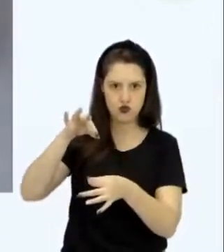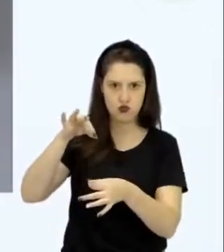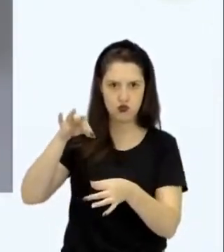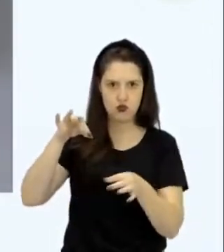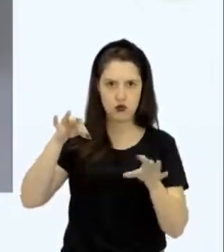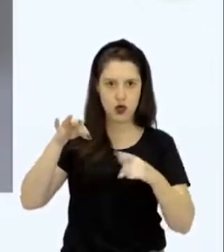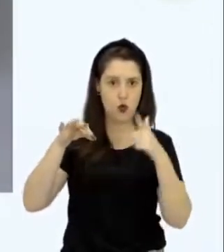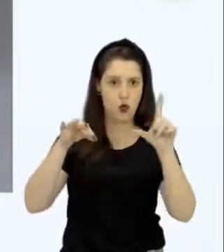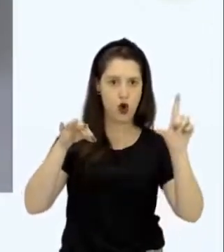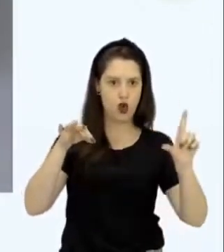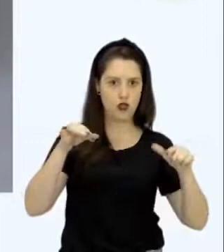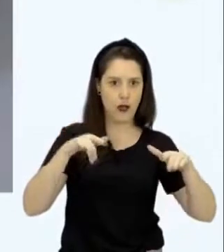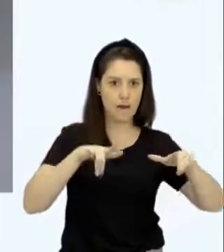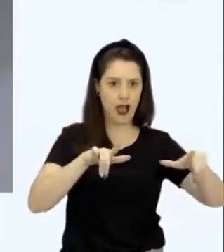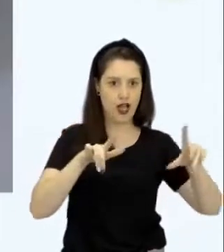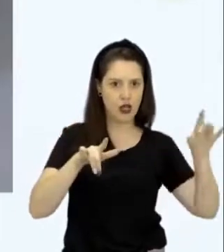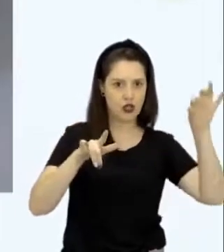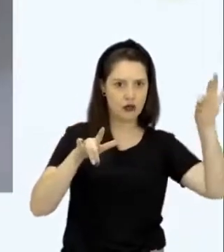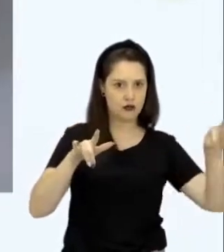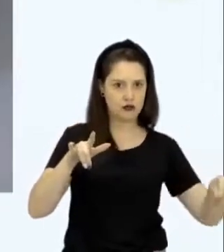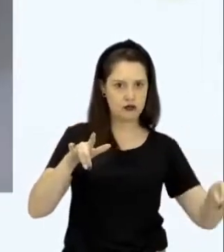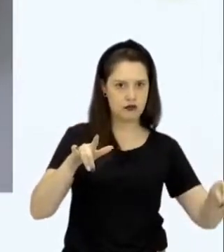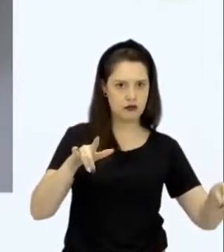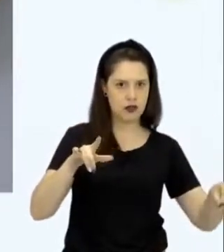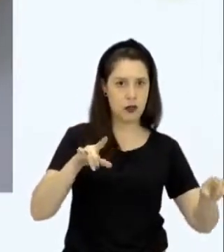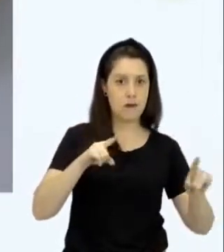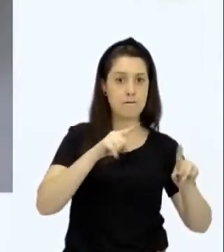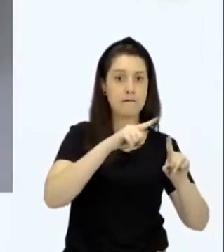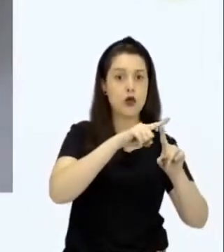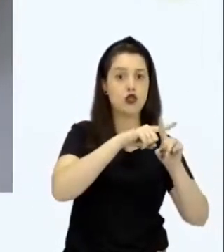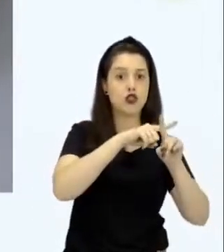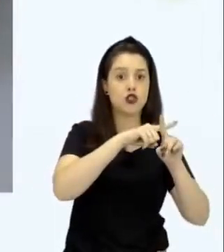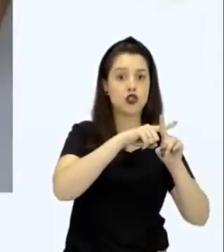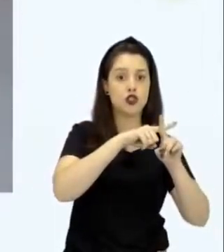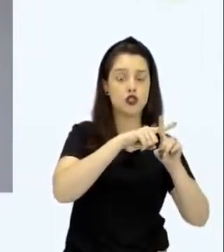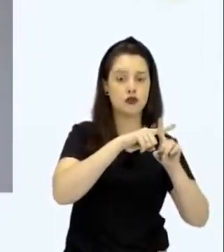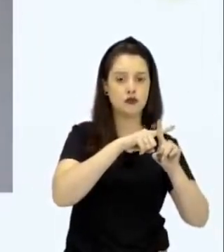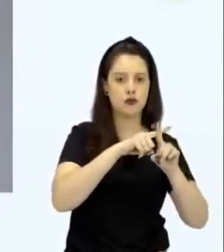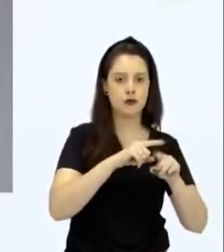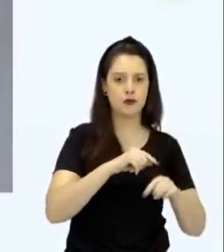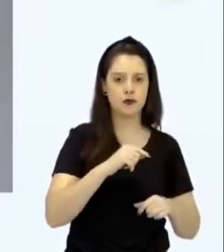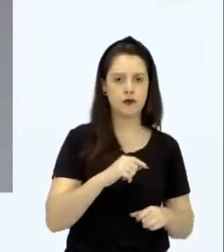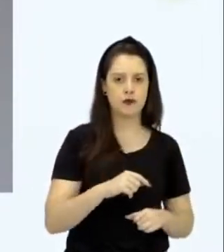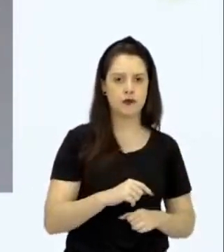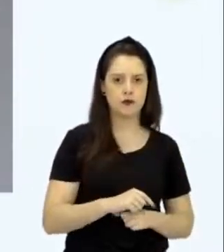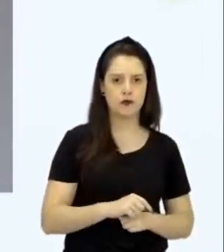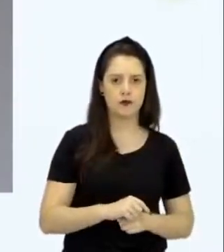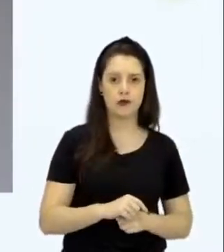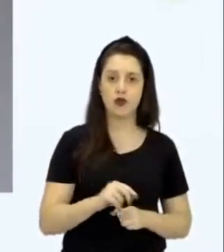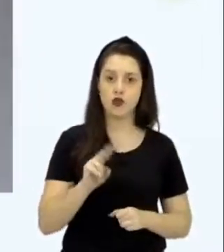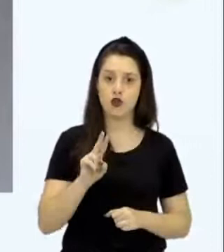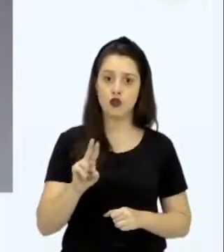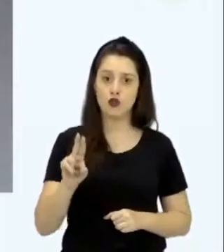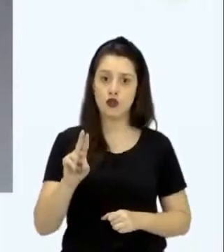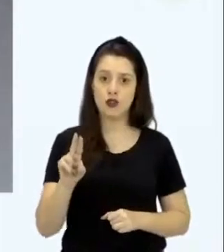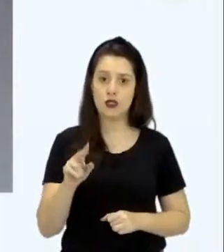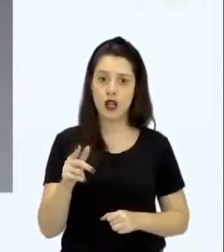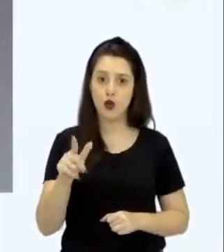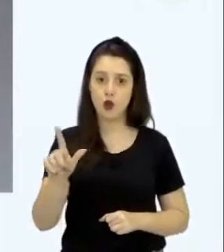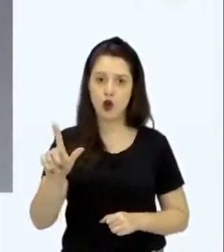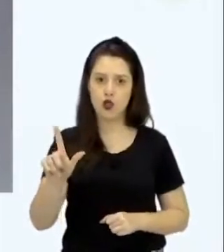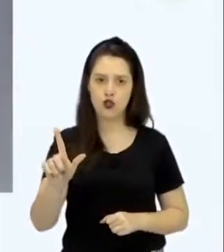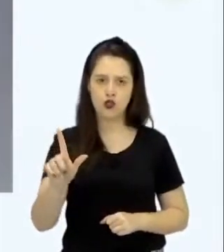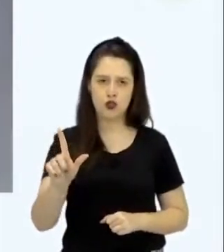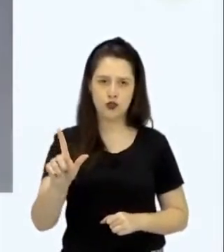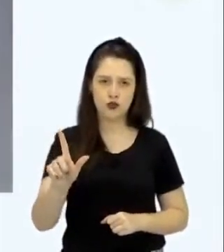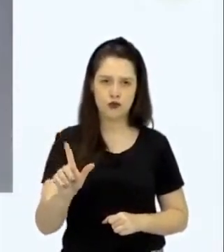5 volts no positivo aqui da nossa protoboard. E utilizar um outro jumper numa cor mais